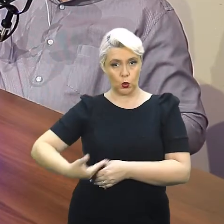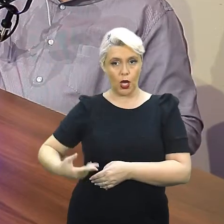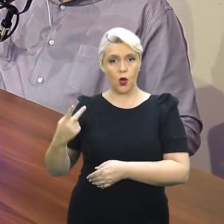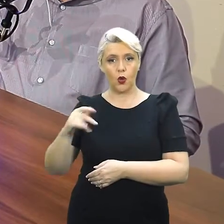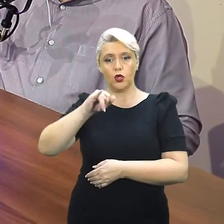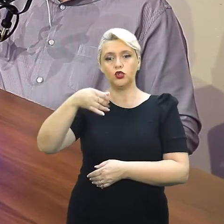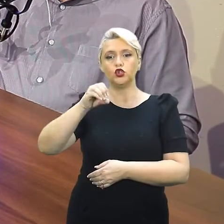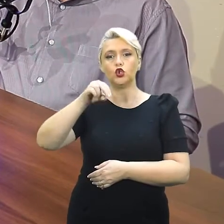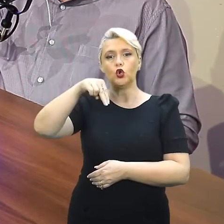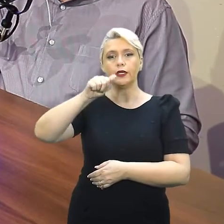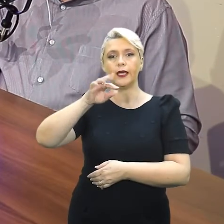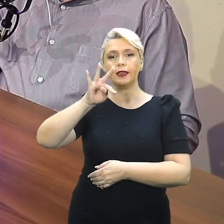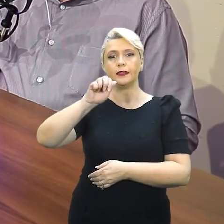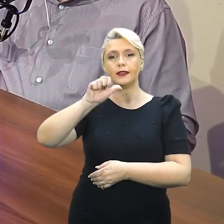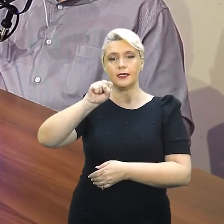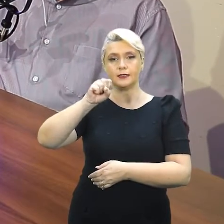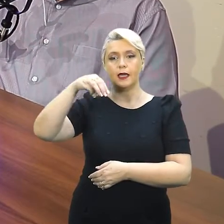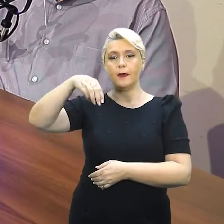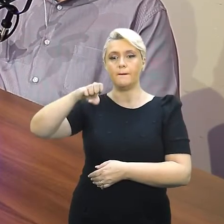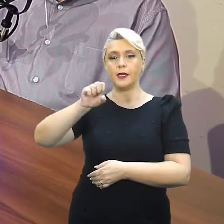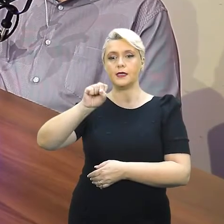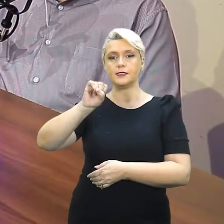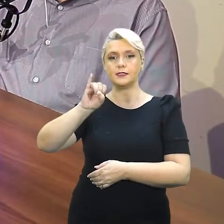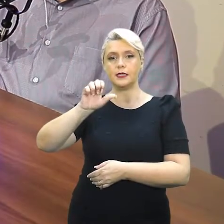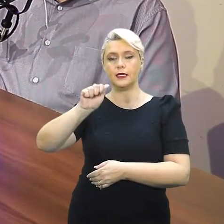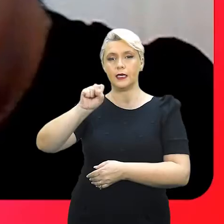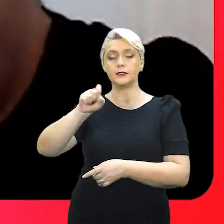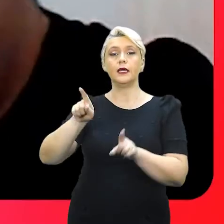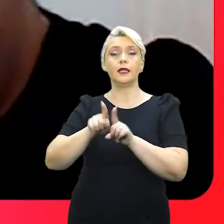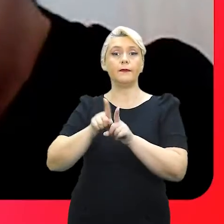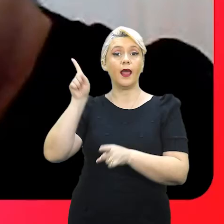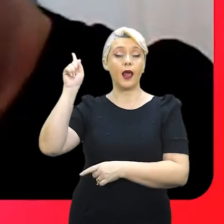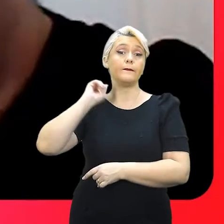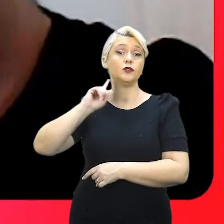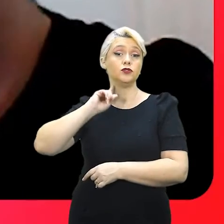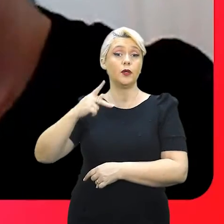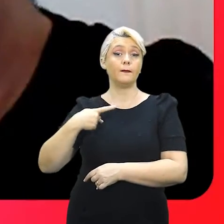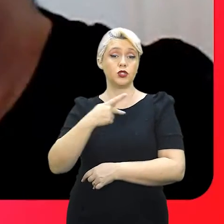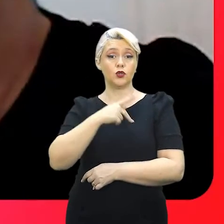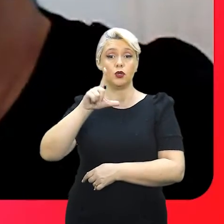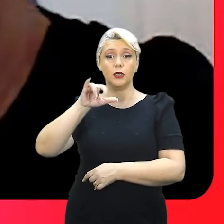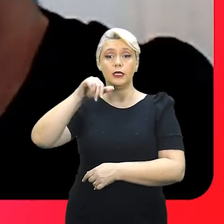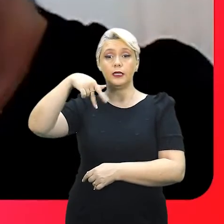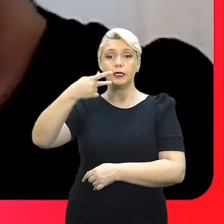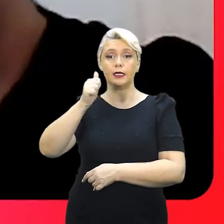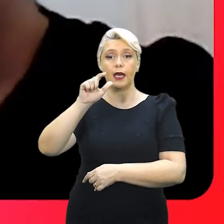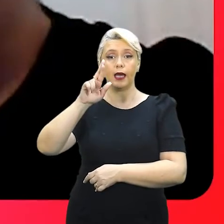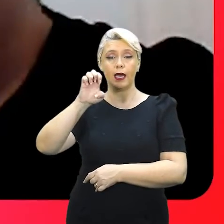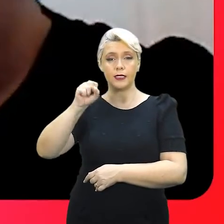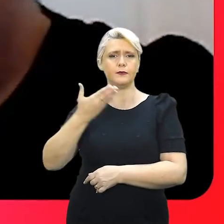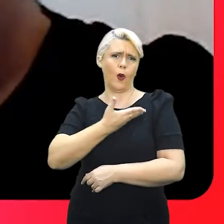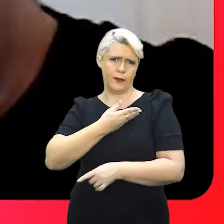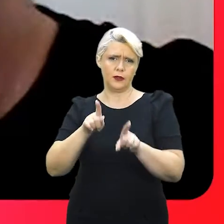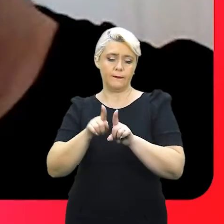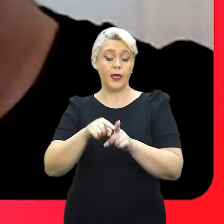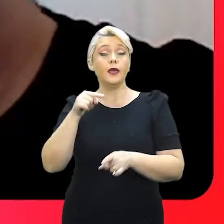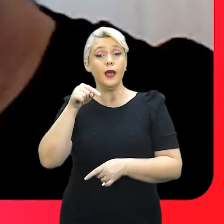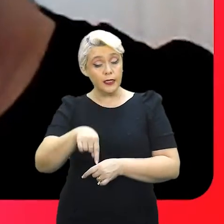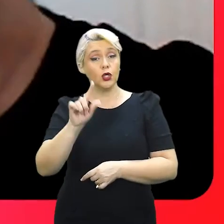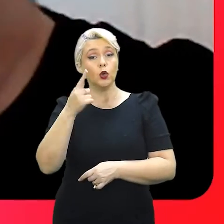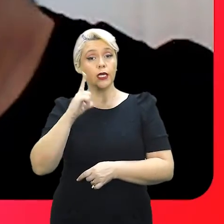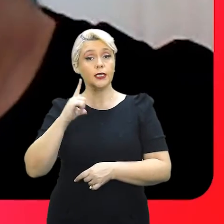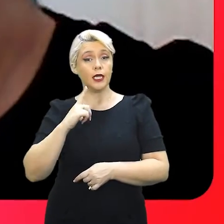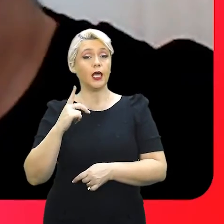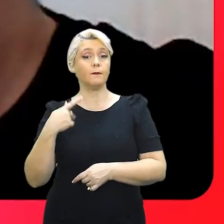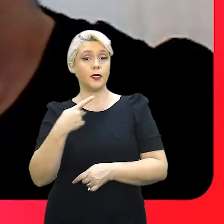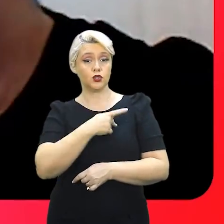o Jonatas Messias. Eu tenho em Belo Horizonte o pastor Linhares, que é meu amigo também. Em Goiânia eu tenho o